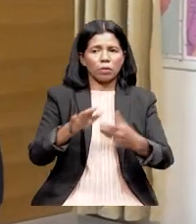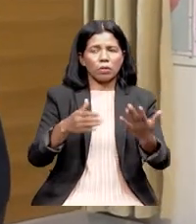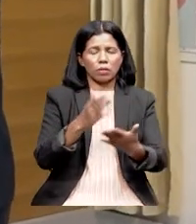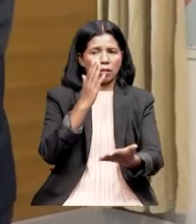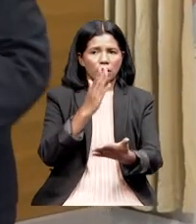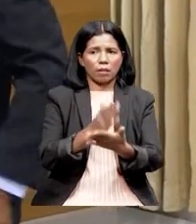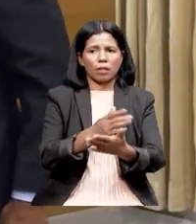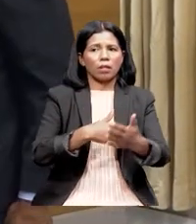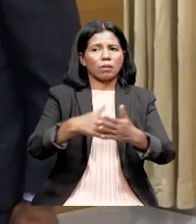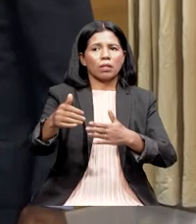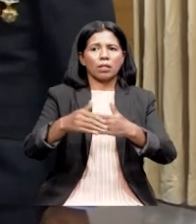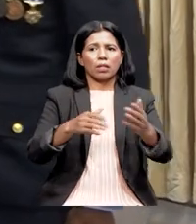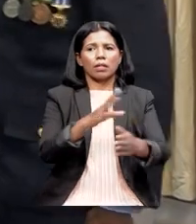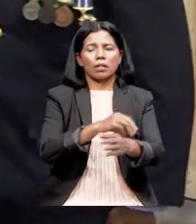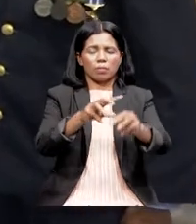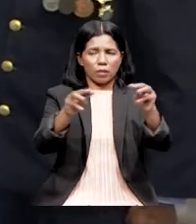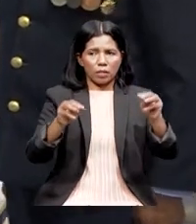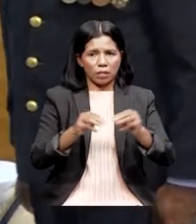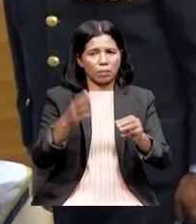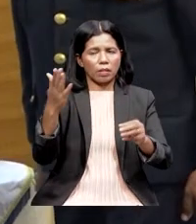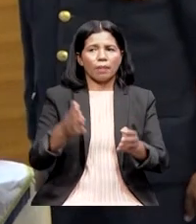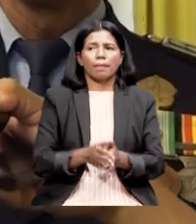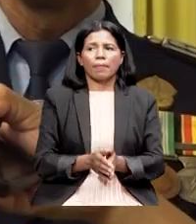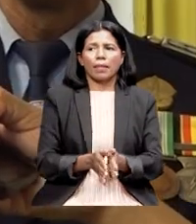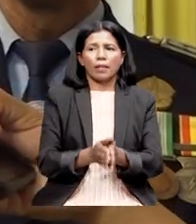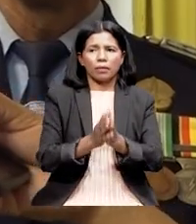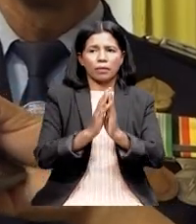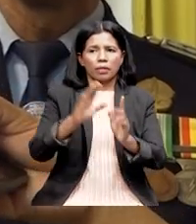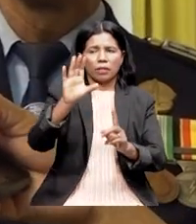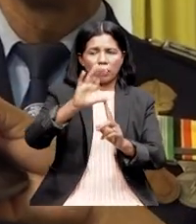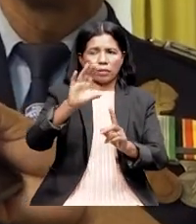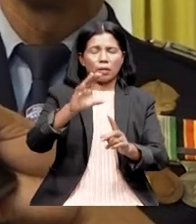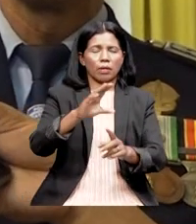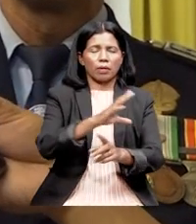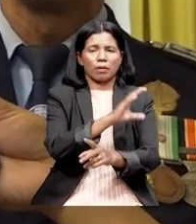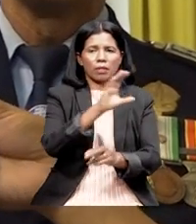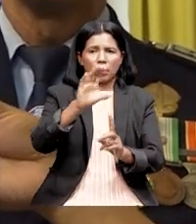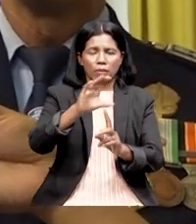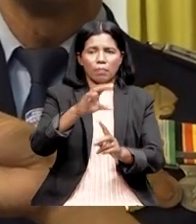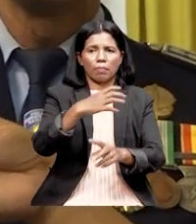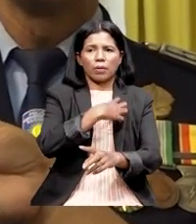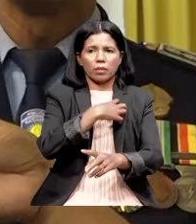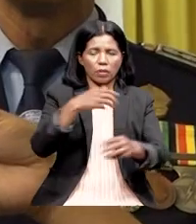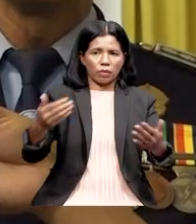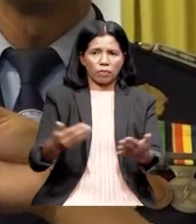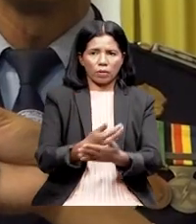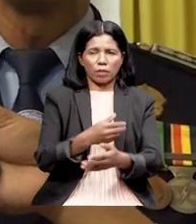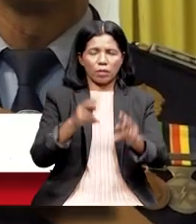prevenção para qualquer crime e a município refere. Tahusu, vai a comandante município Fon, maca, tem que...